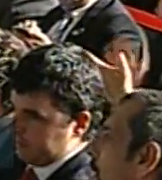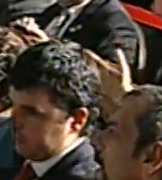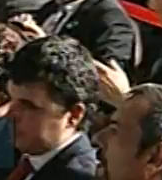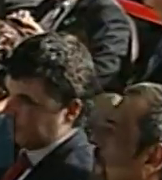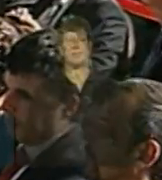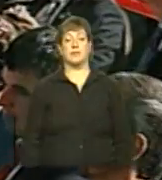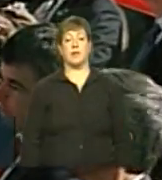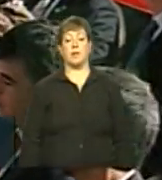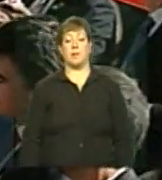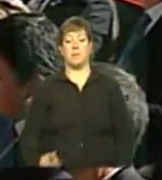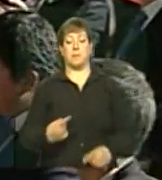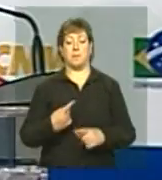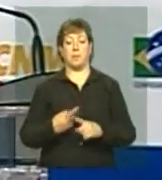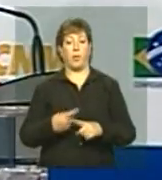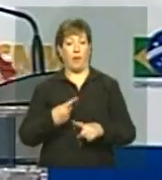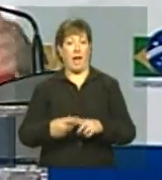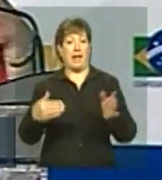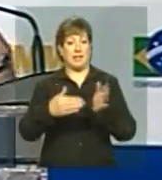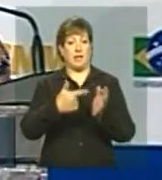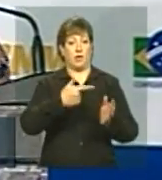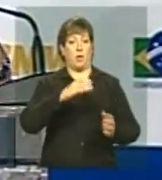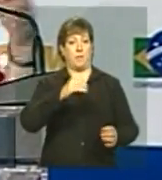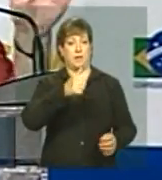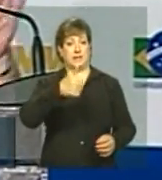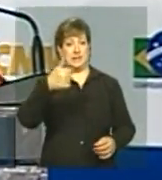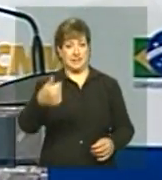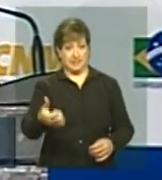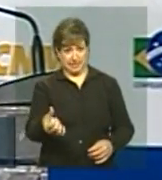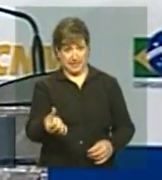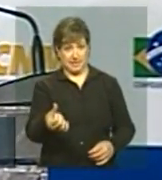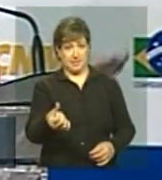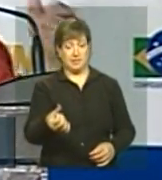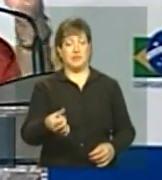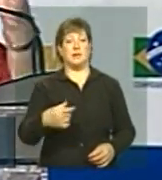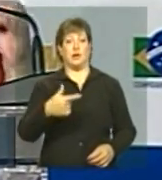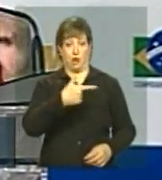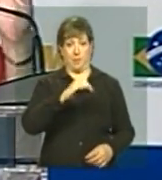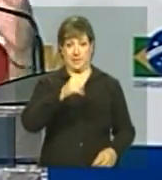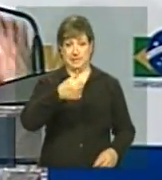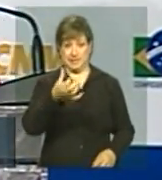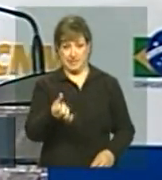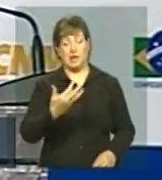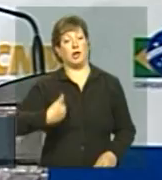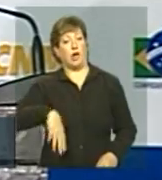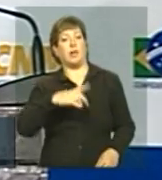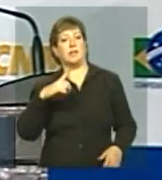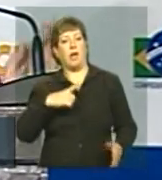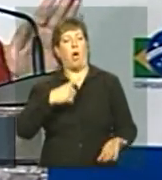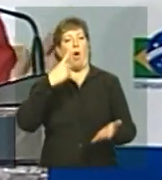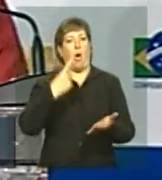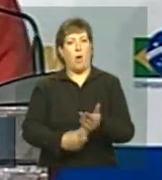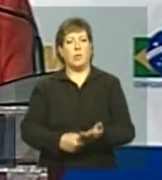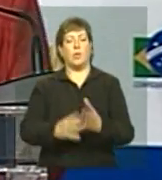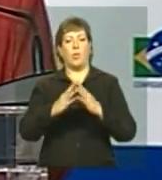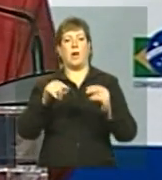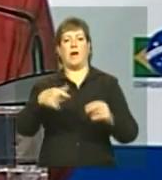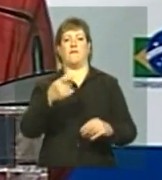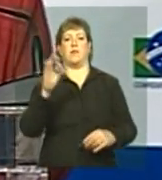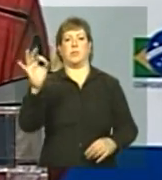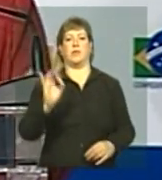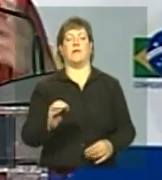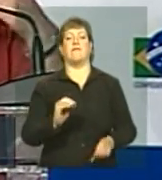Até porque, até 2016, nós todos temos compromisso de resolver esses 20% que falta